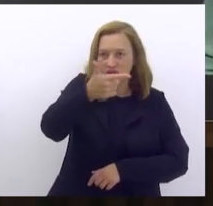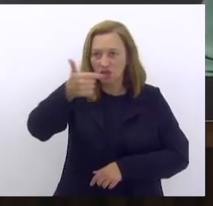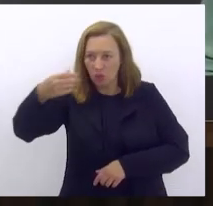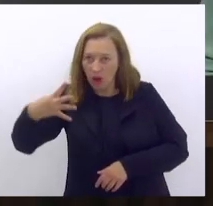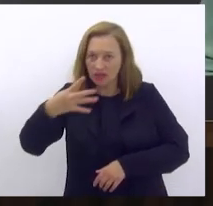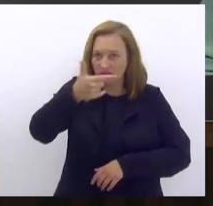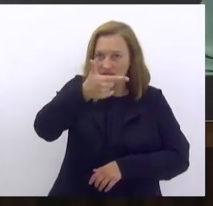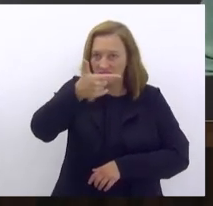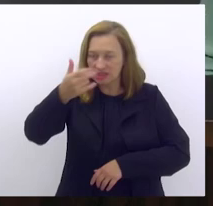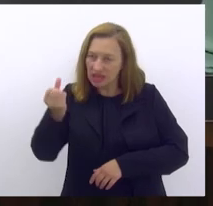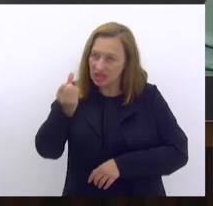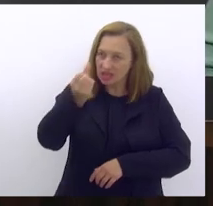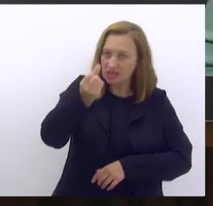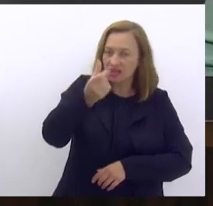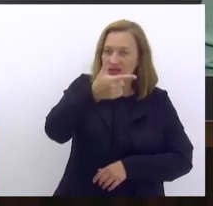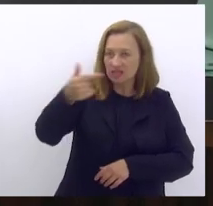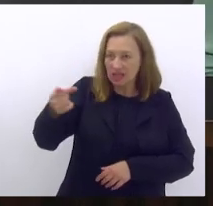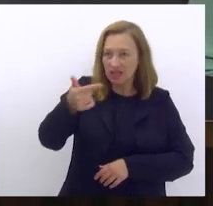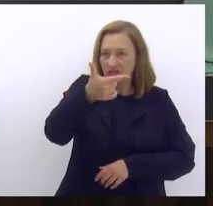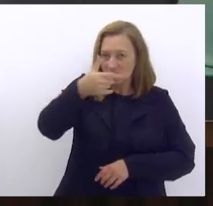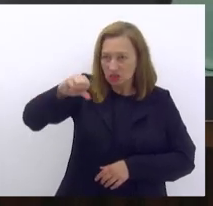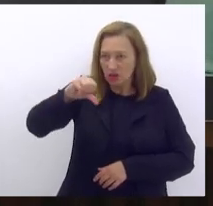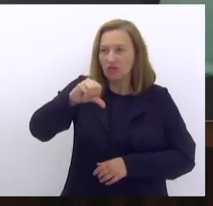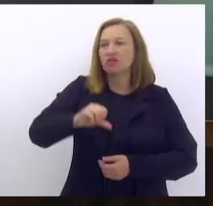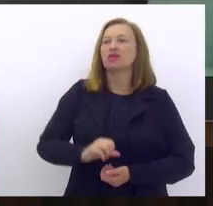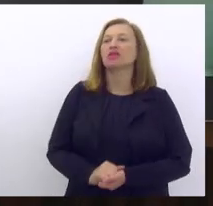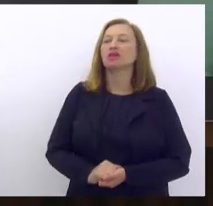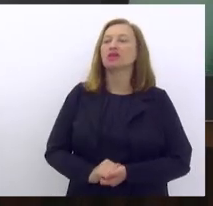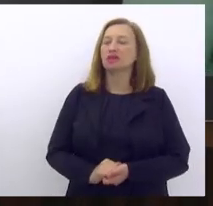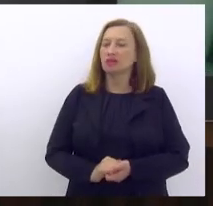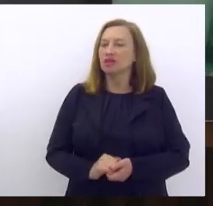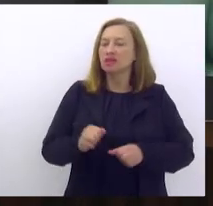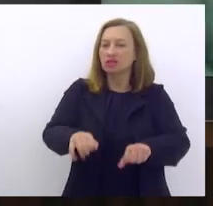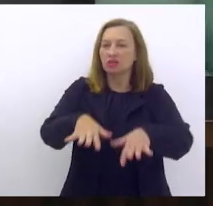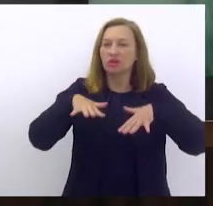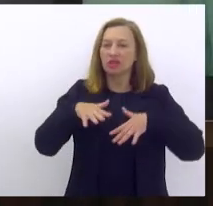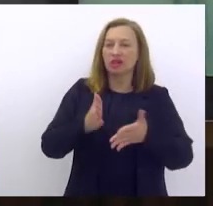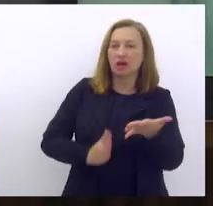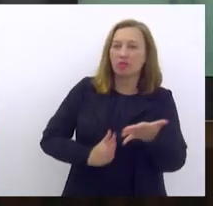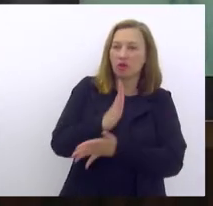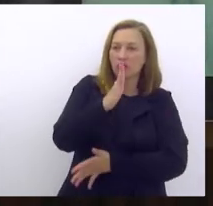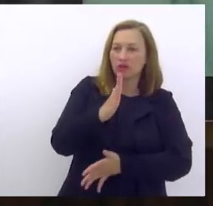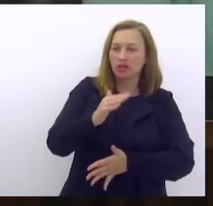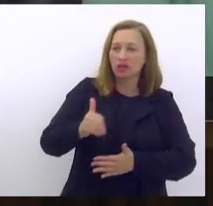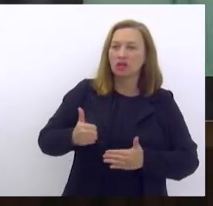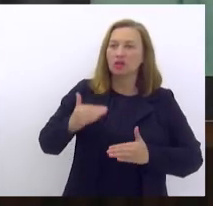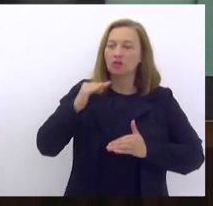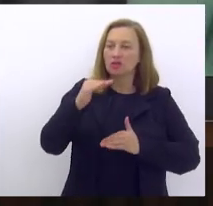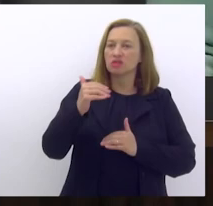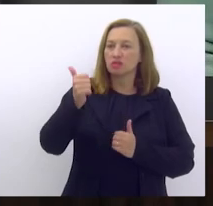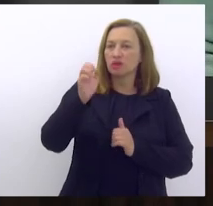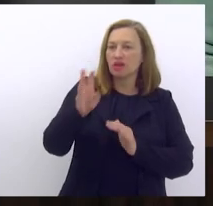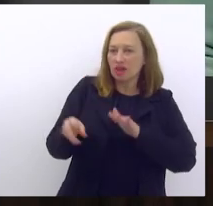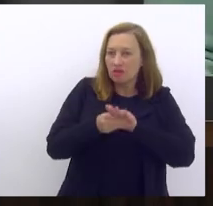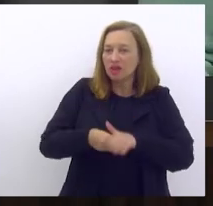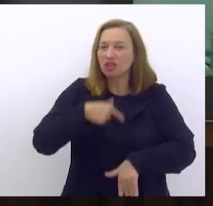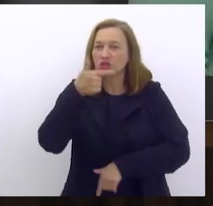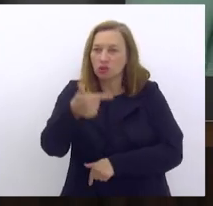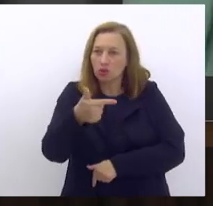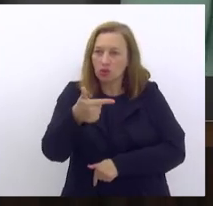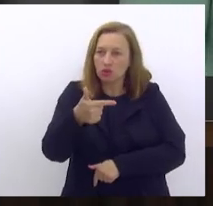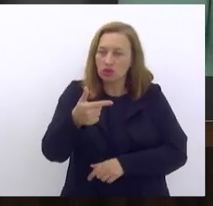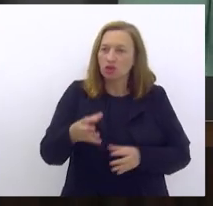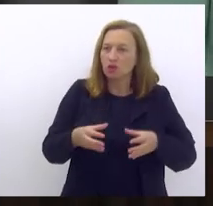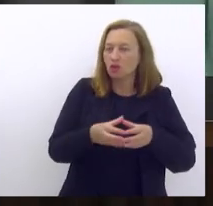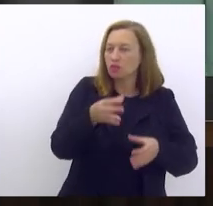26, 27 e 29 de plenário favorável, com subemenda às emendas 2 da